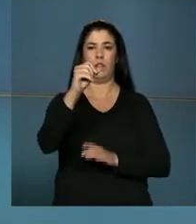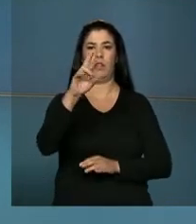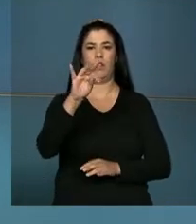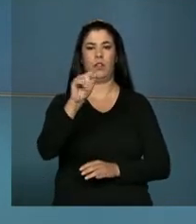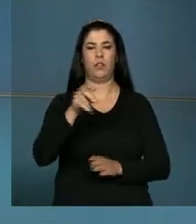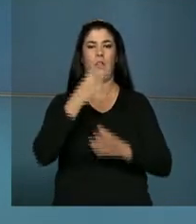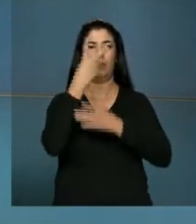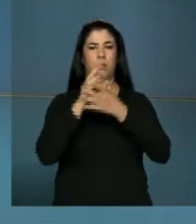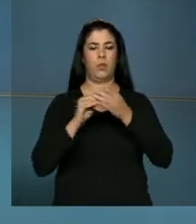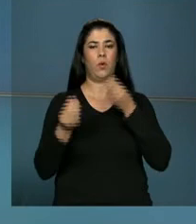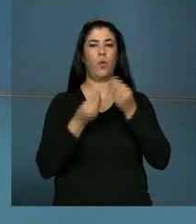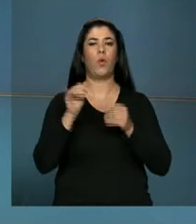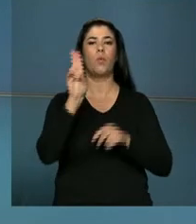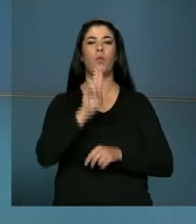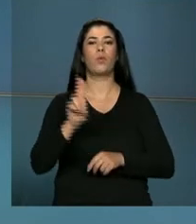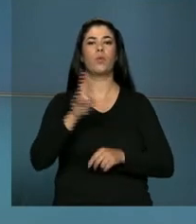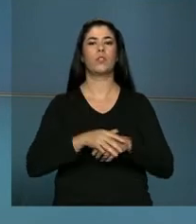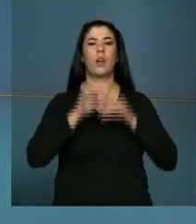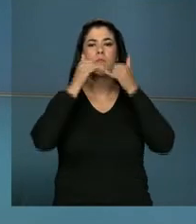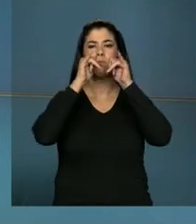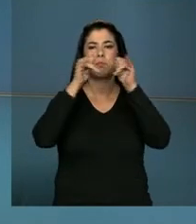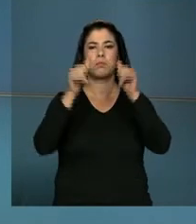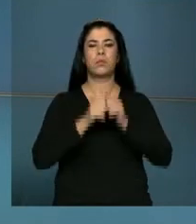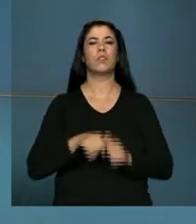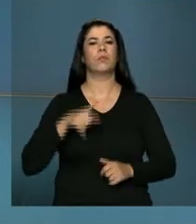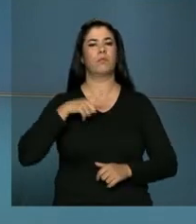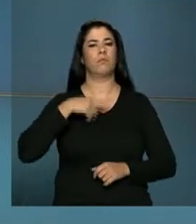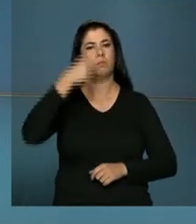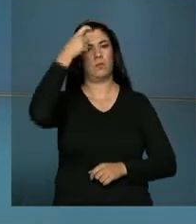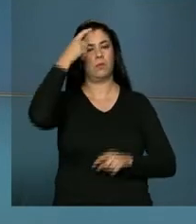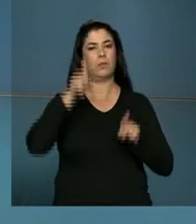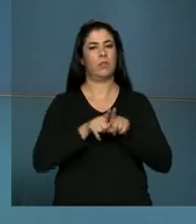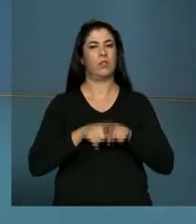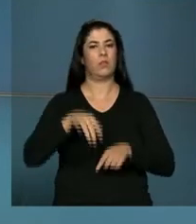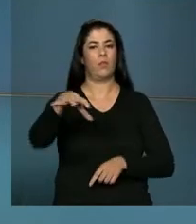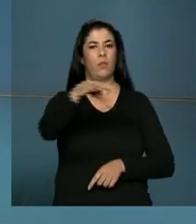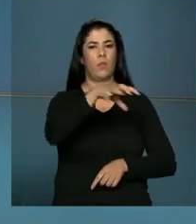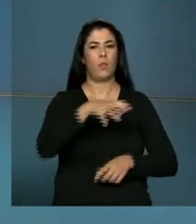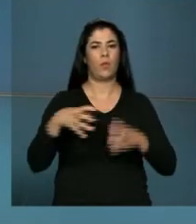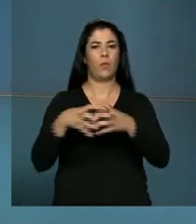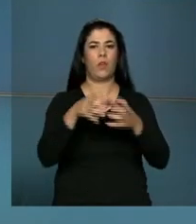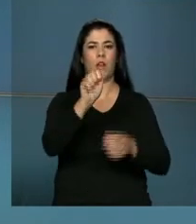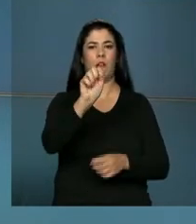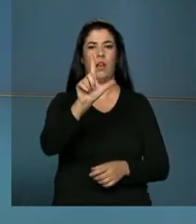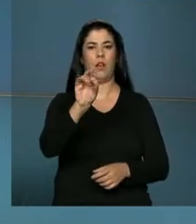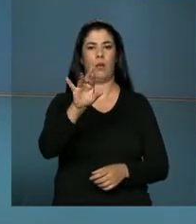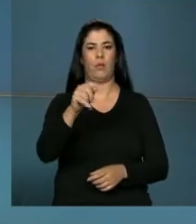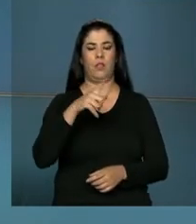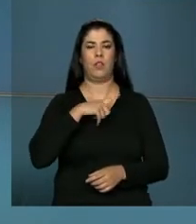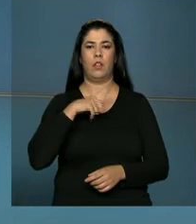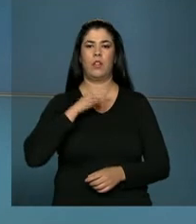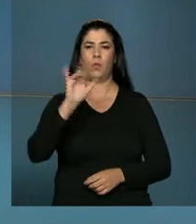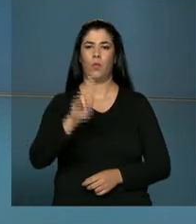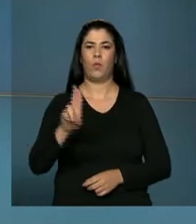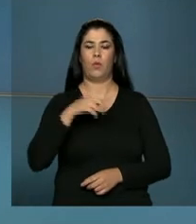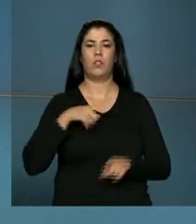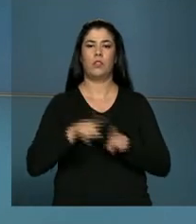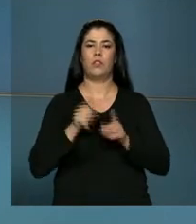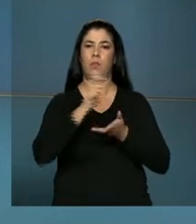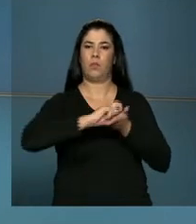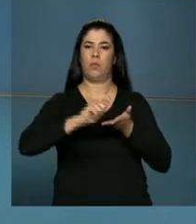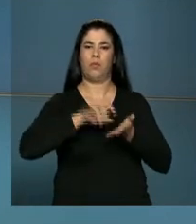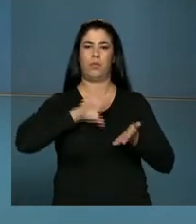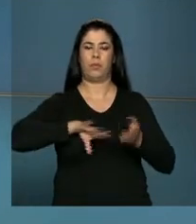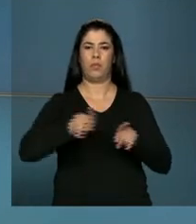elétrica de forma racional A ideia é que as aldeias indígenas economizem energia as cartilhas estão disponíveis em